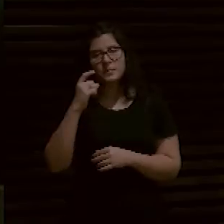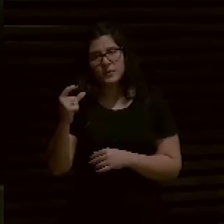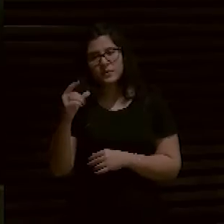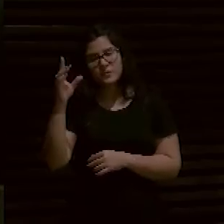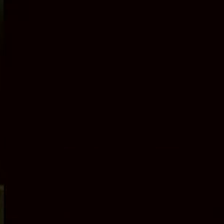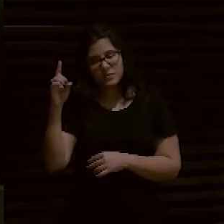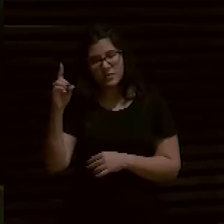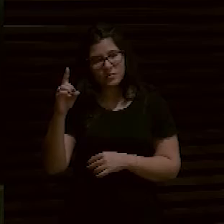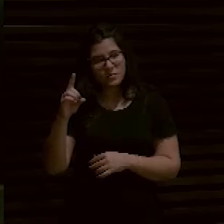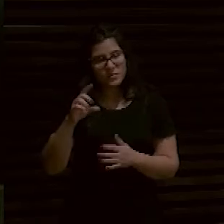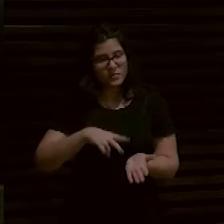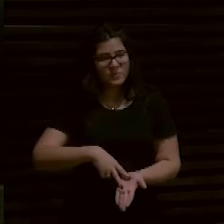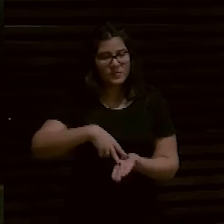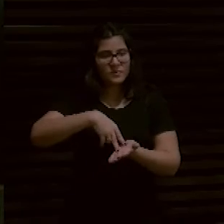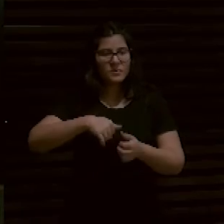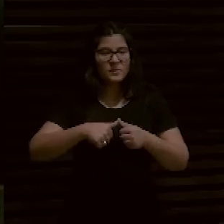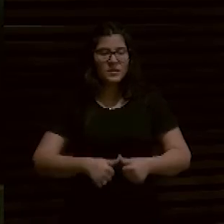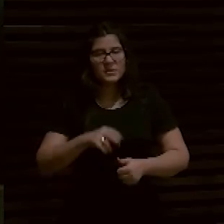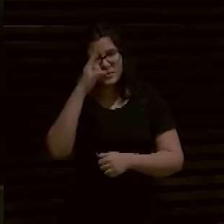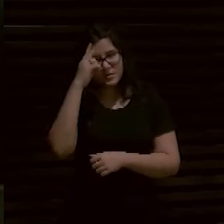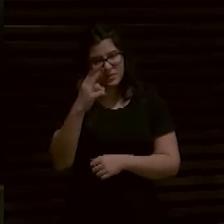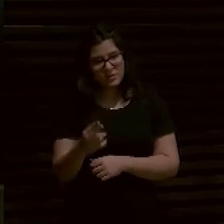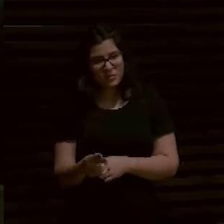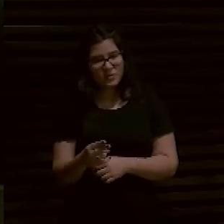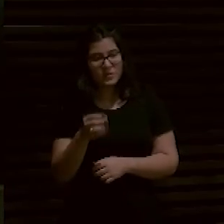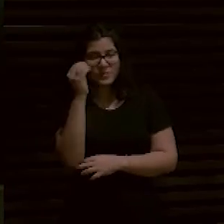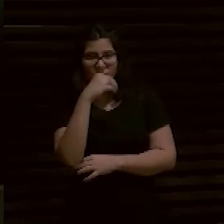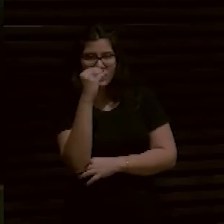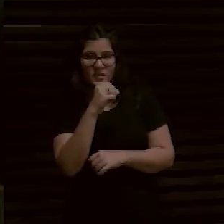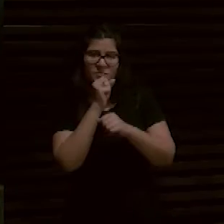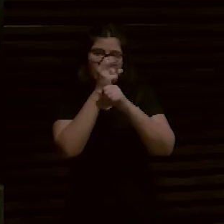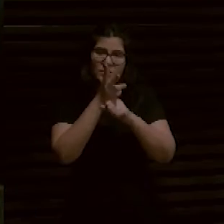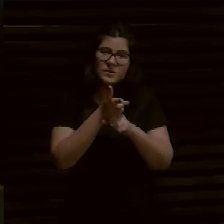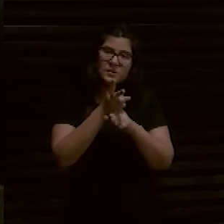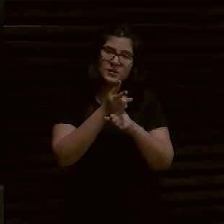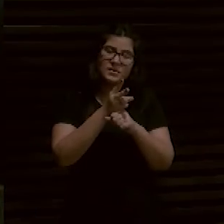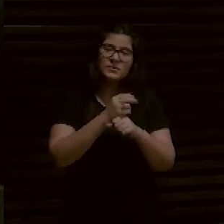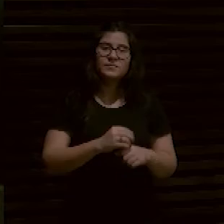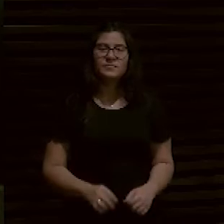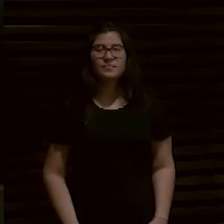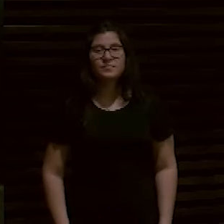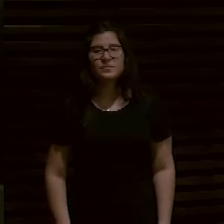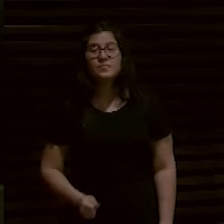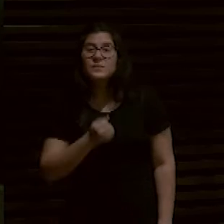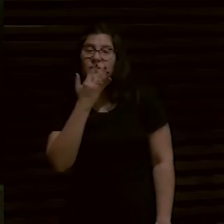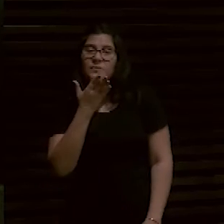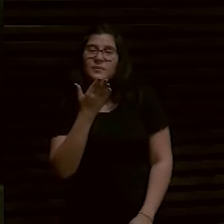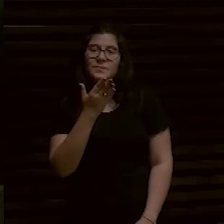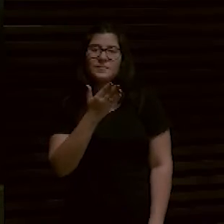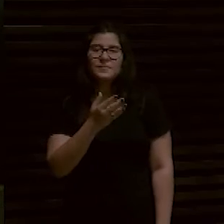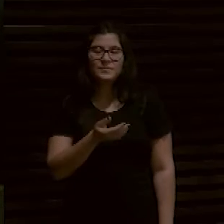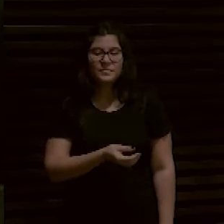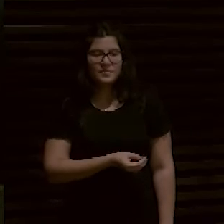nessa história de fraqueza e fortaleza, do fraco e forte. Bem-aventurados